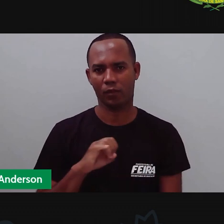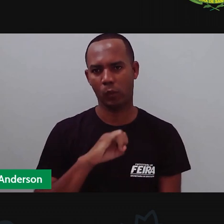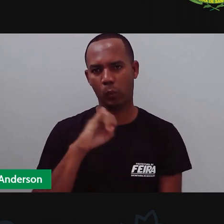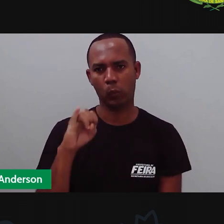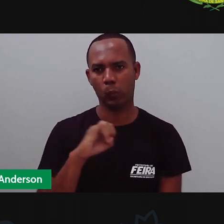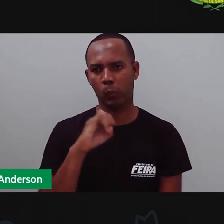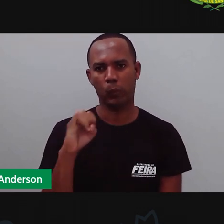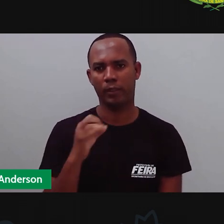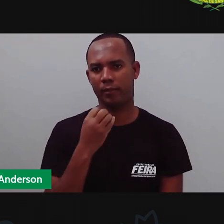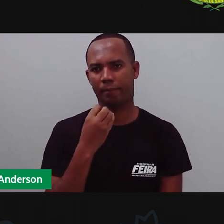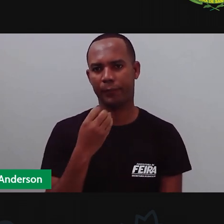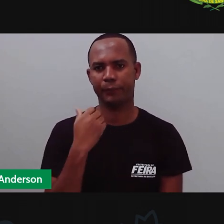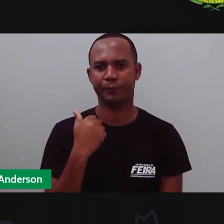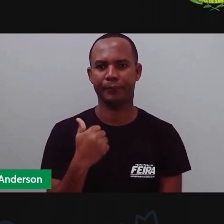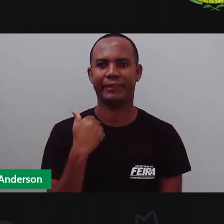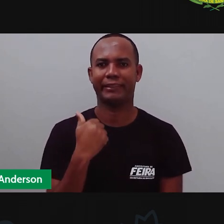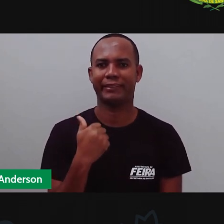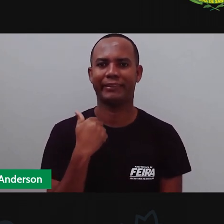Olá, meus